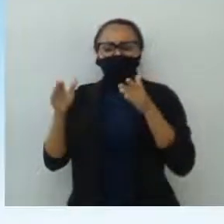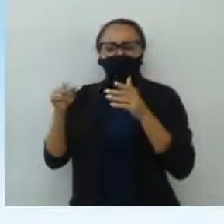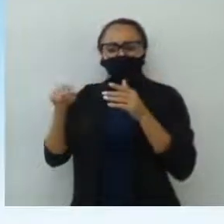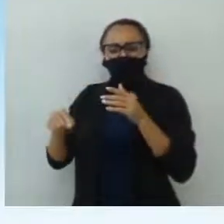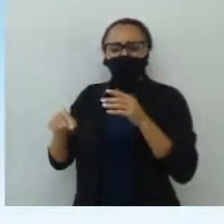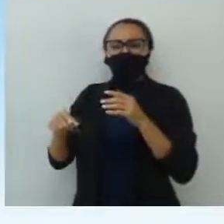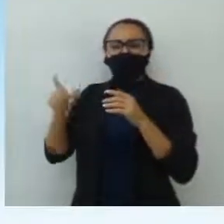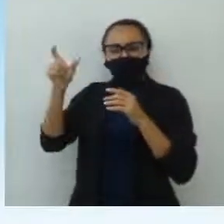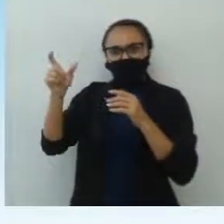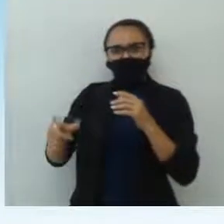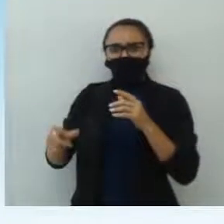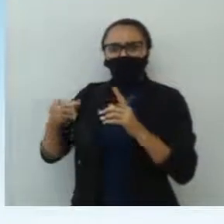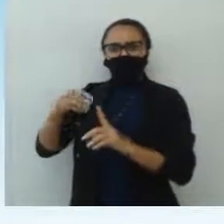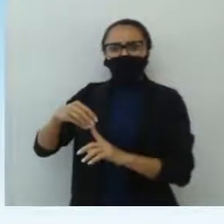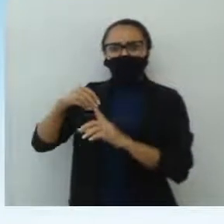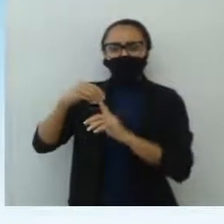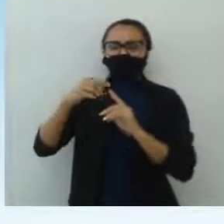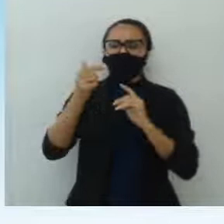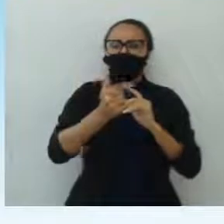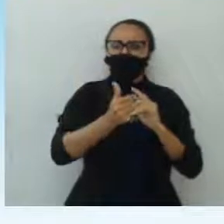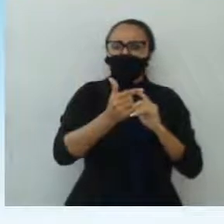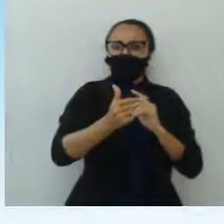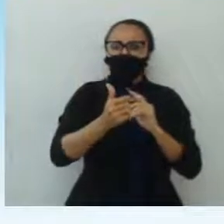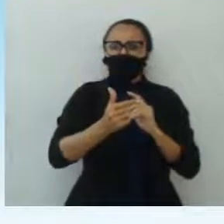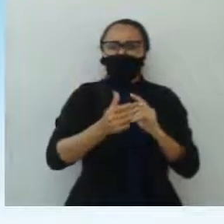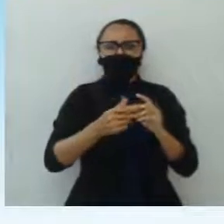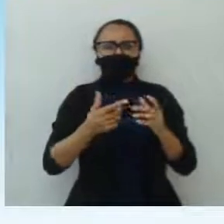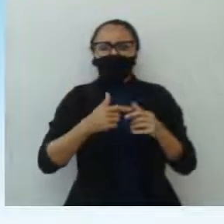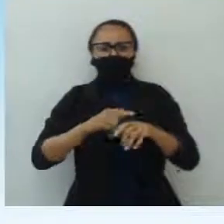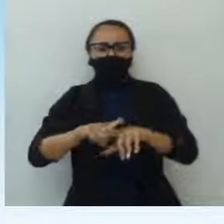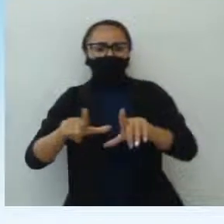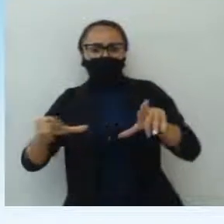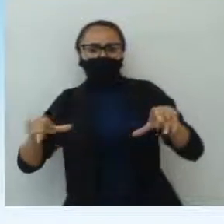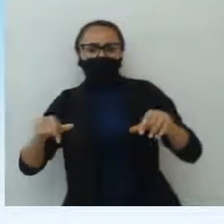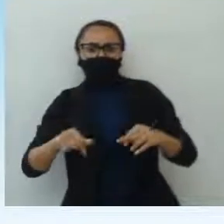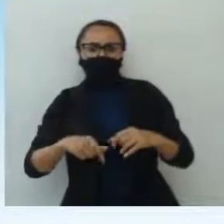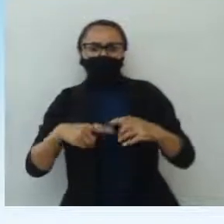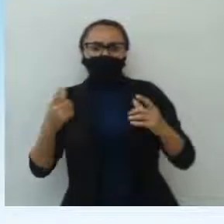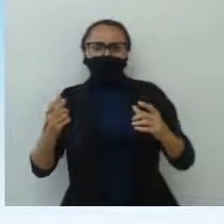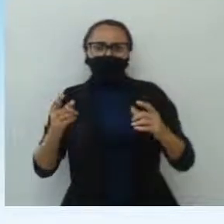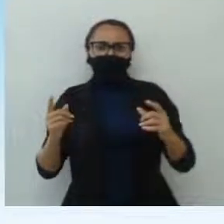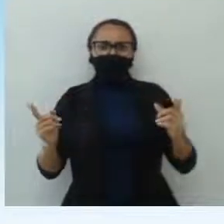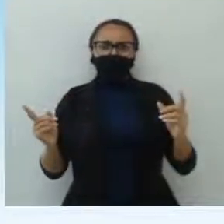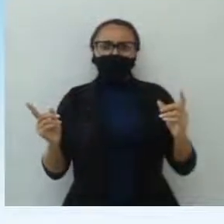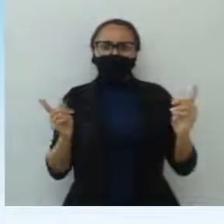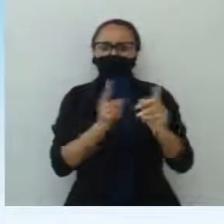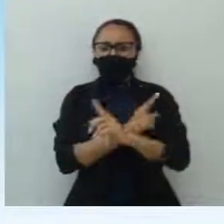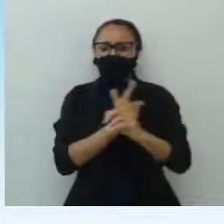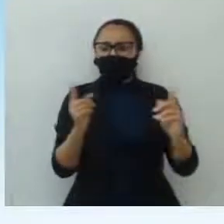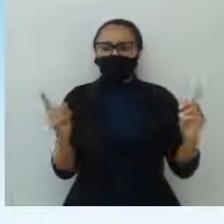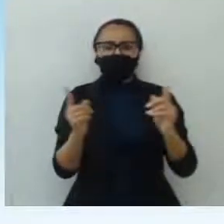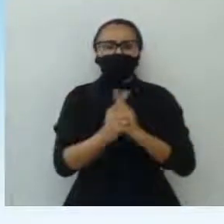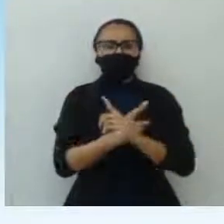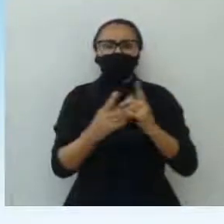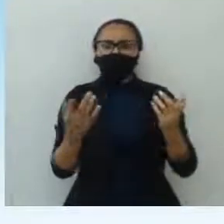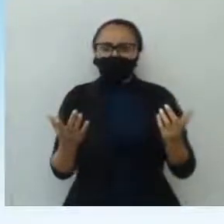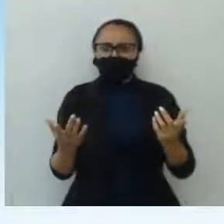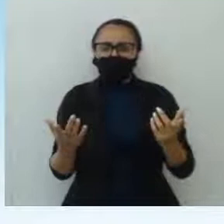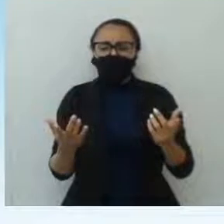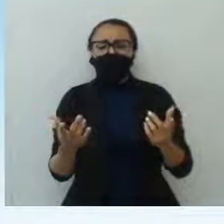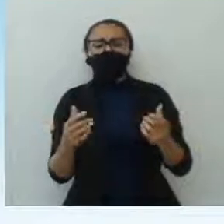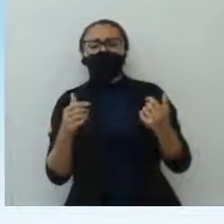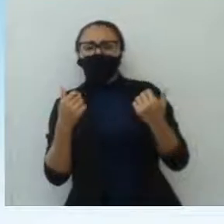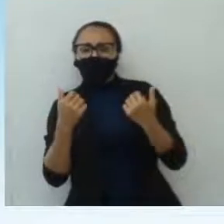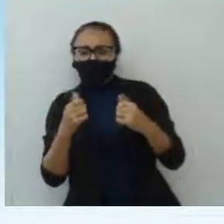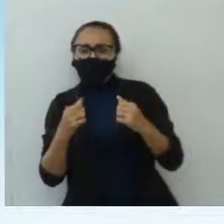personagem principal, os personagens secundários, e não tem ninguém ali compondo aquela cena, então não dá veracidade àquilo que está